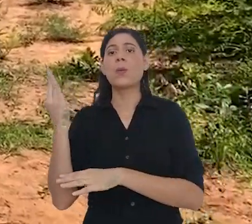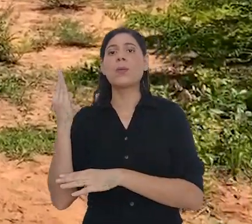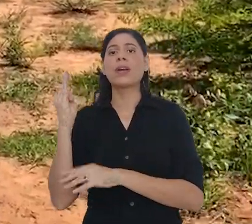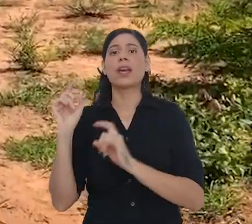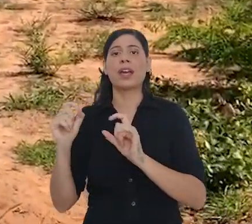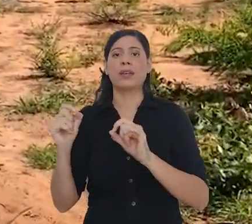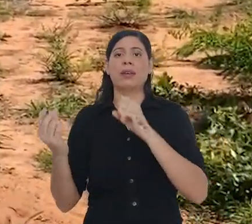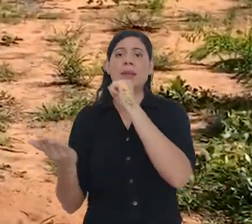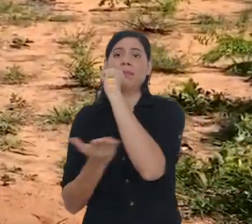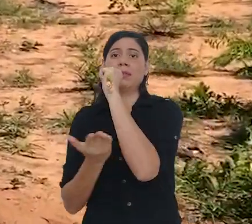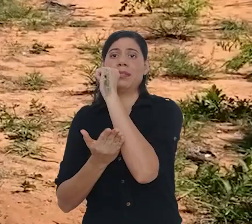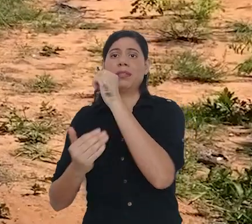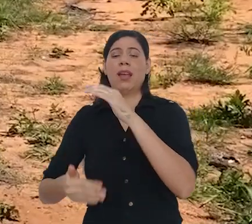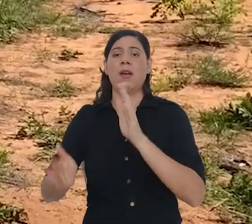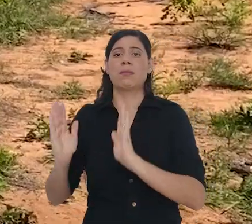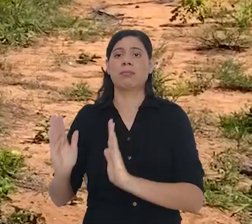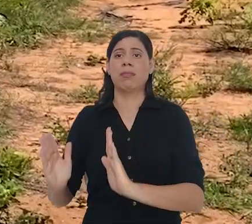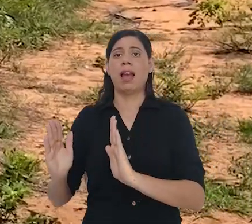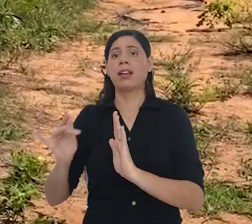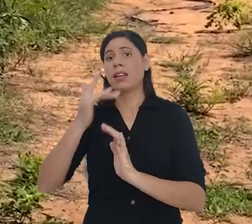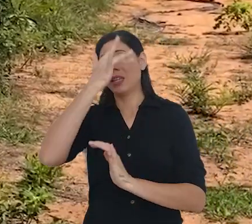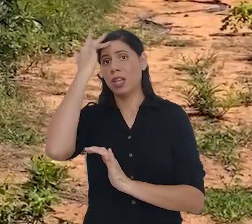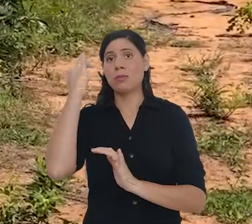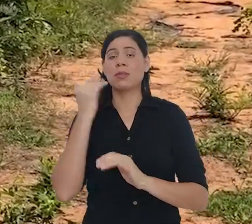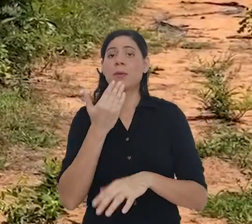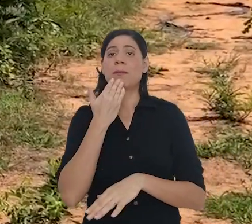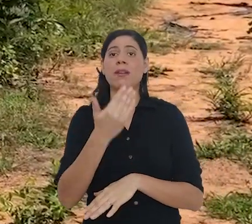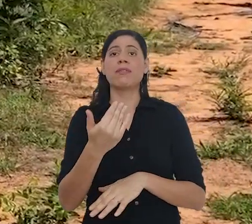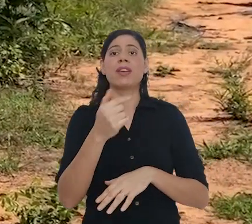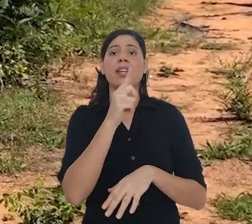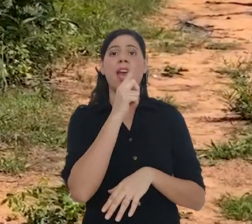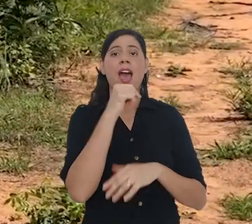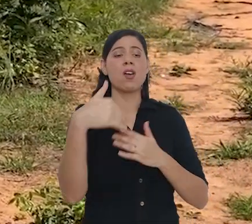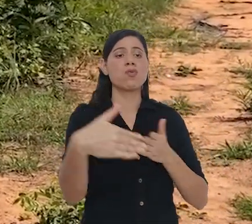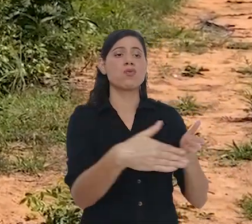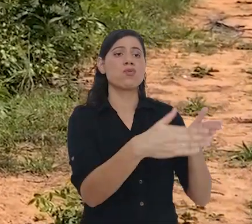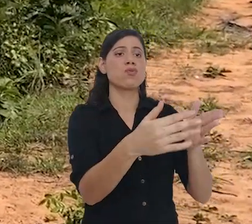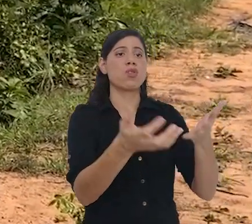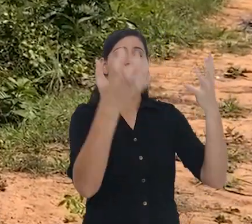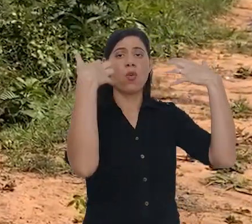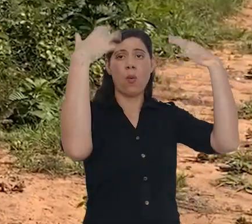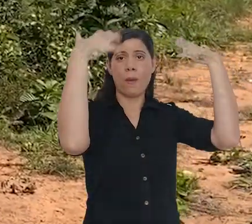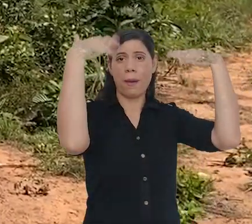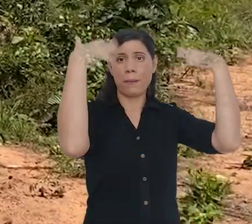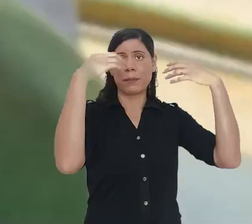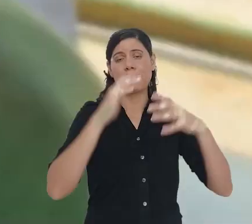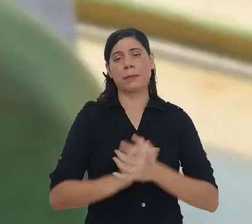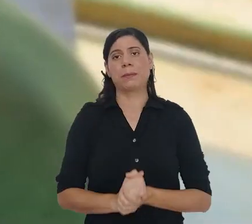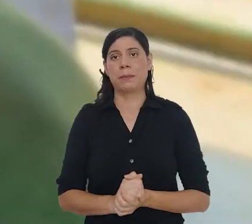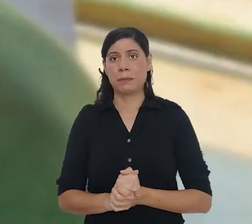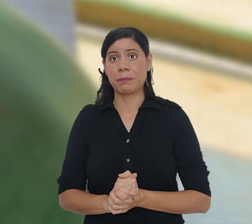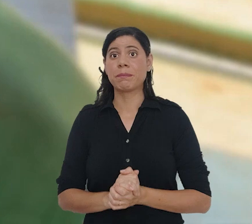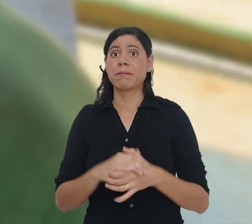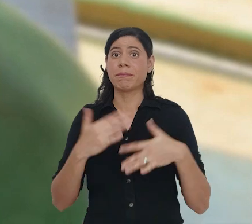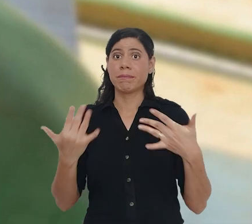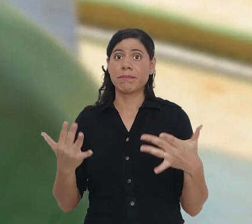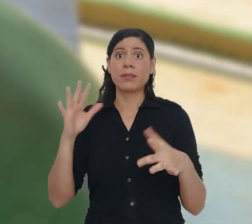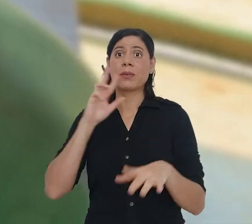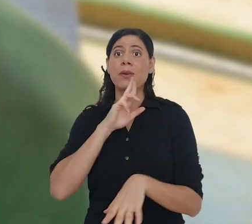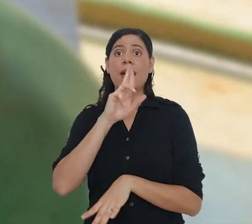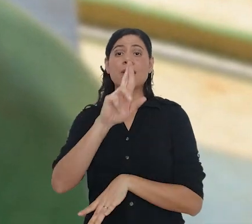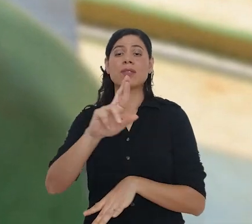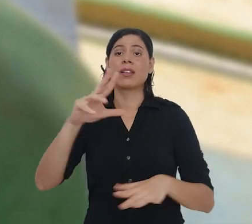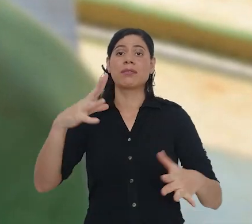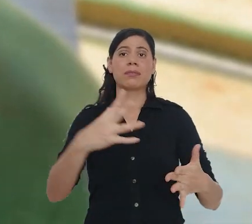de tábuas, de modo que os trabalhadores preferiam tomar banho no riacho que passava ao lado da propriedade. O desfecho da operação